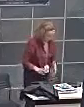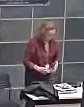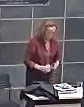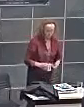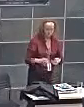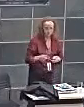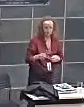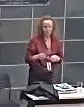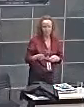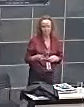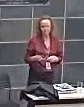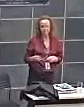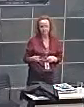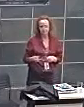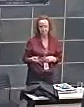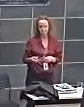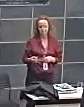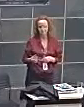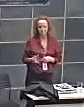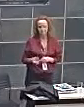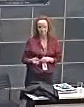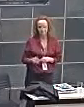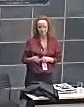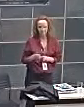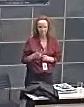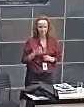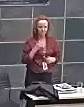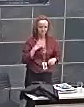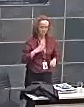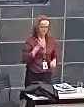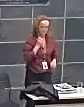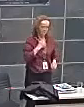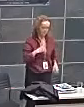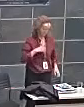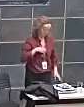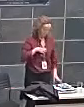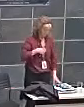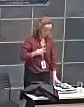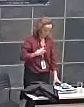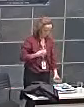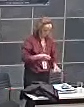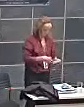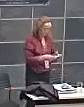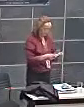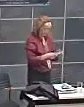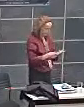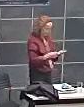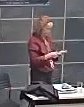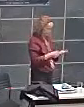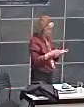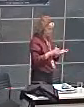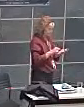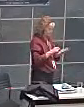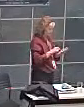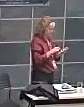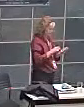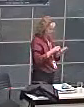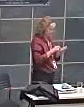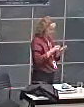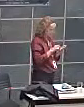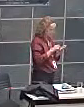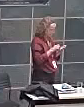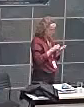Alô? Pessoal, só que eu queria deixar aqui para vocês, por favor, prestem atenção nesse aviso. Vai ser criado aqui